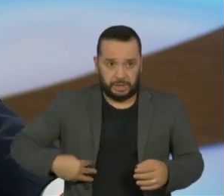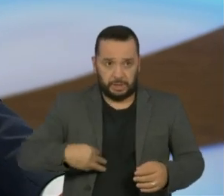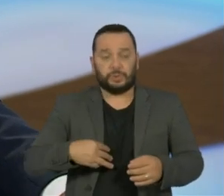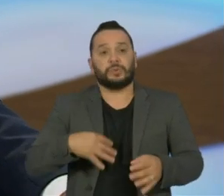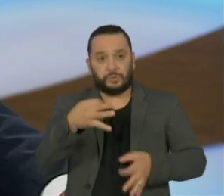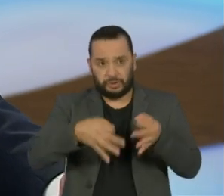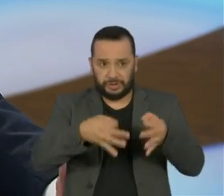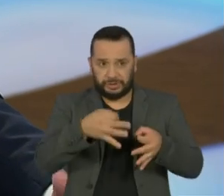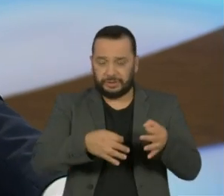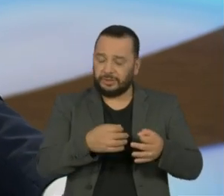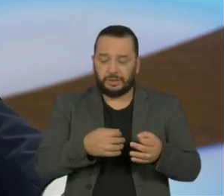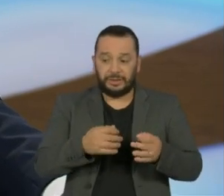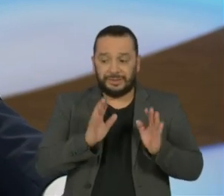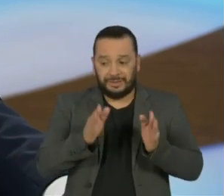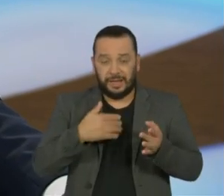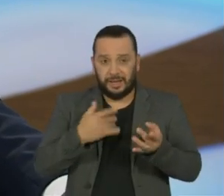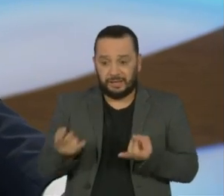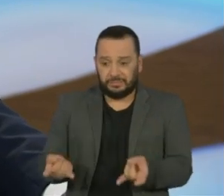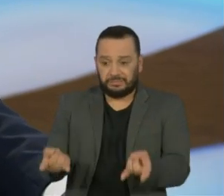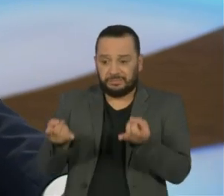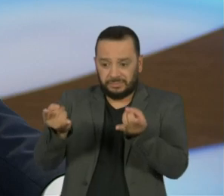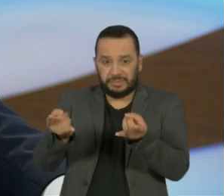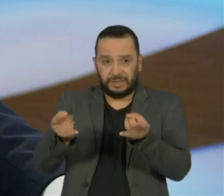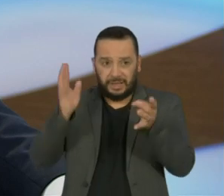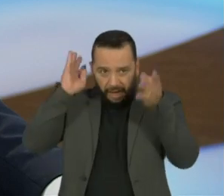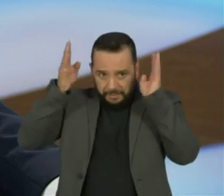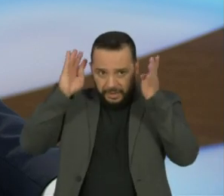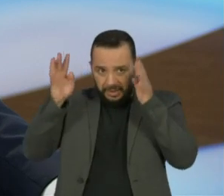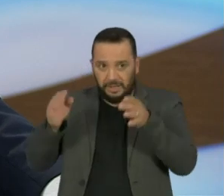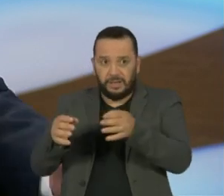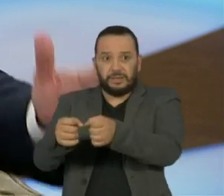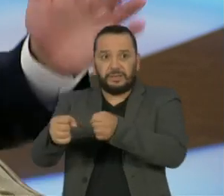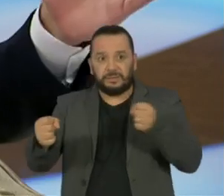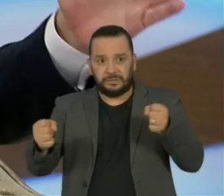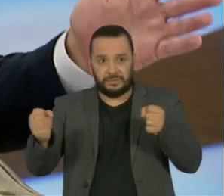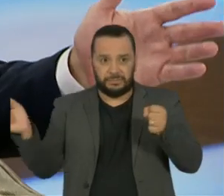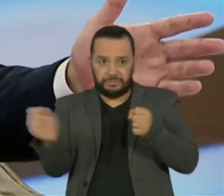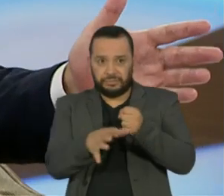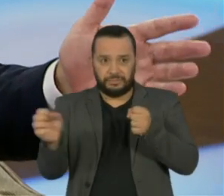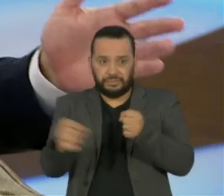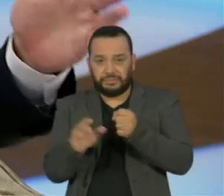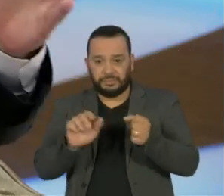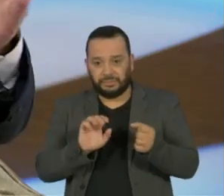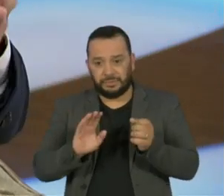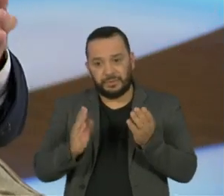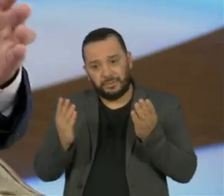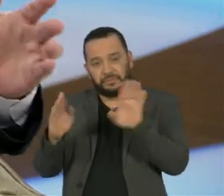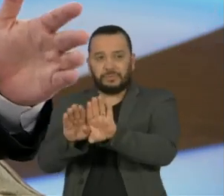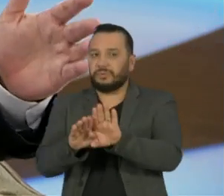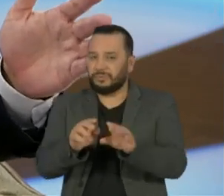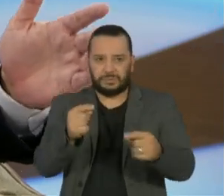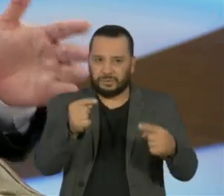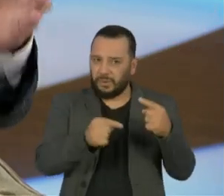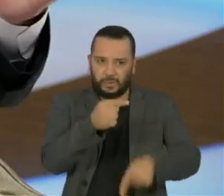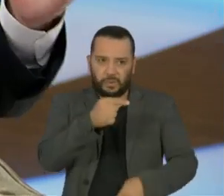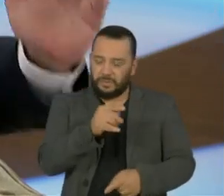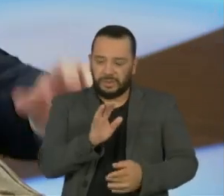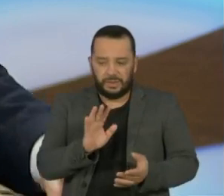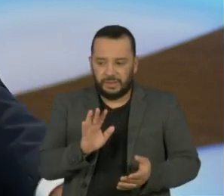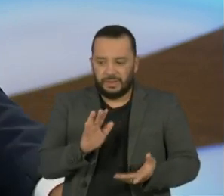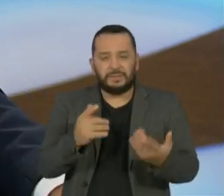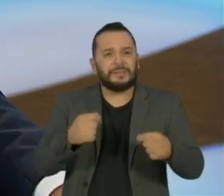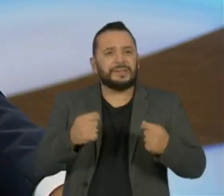colocar em container realmente não é a solução mais adequada tem que se segregar áreas específicas